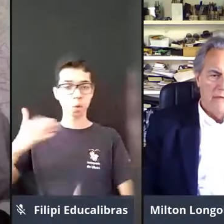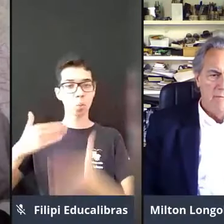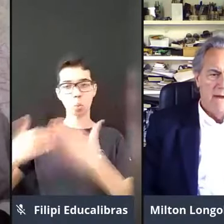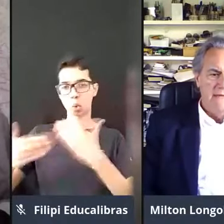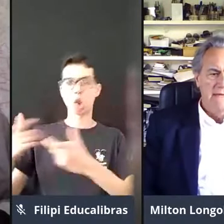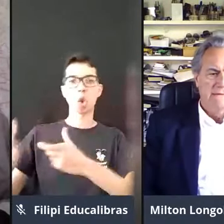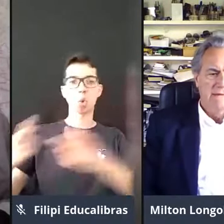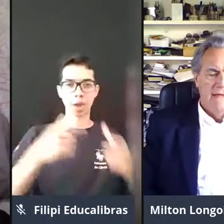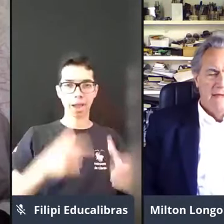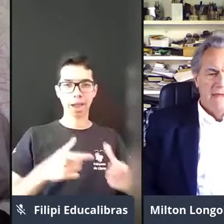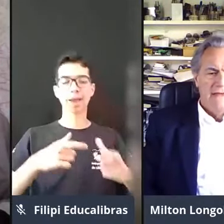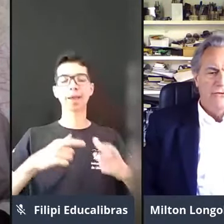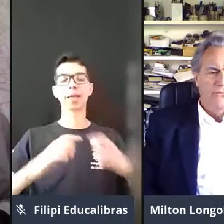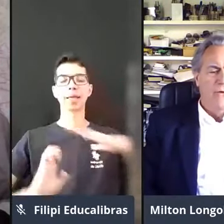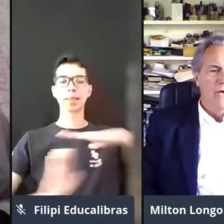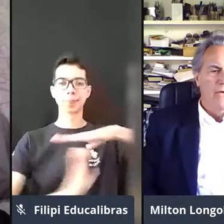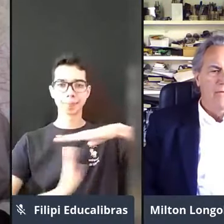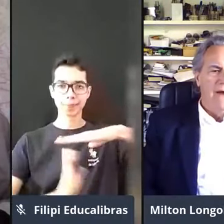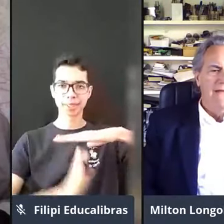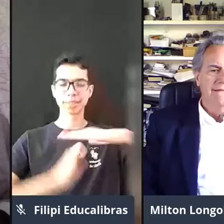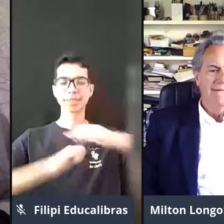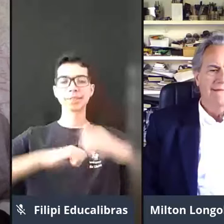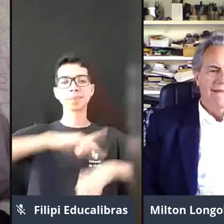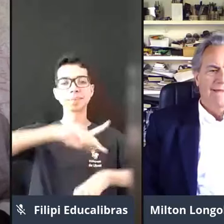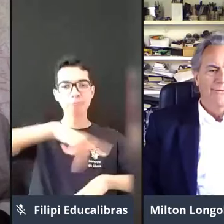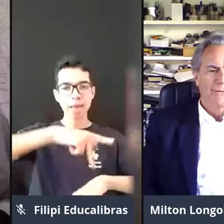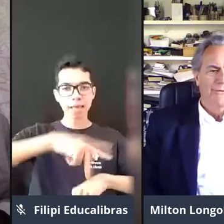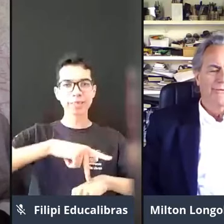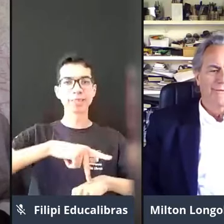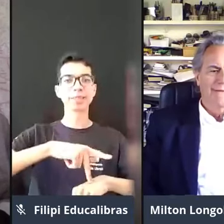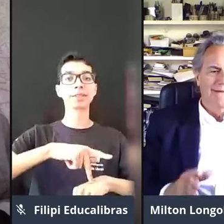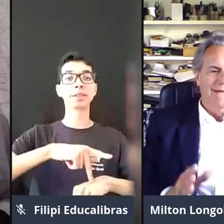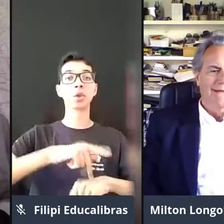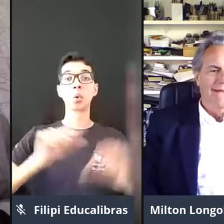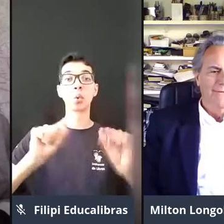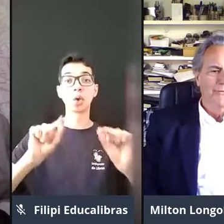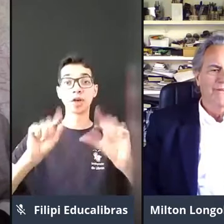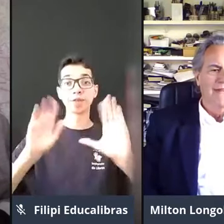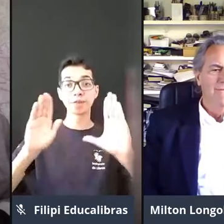em qualquer país, eles focam mais nos